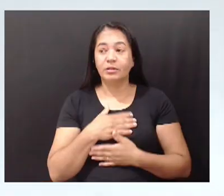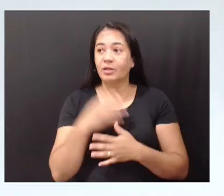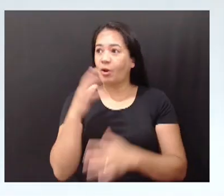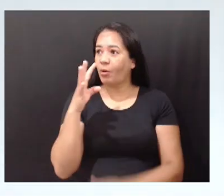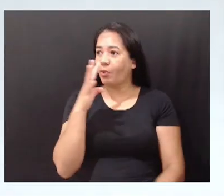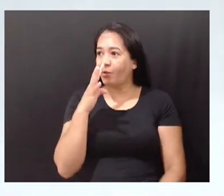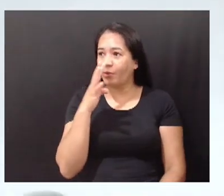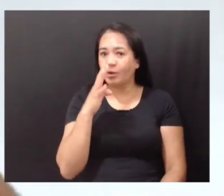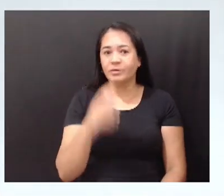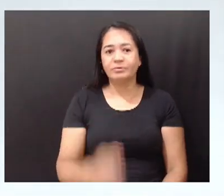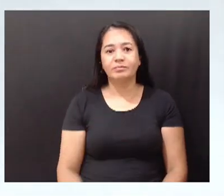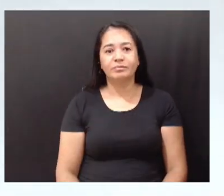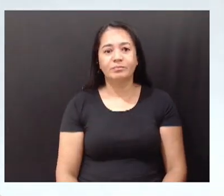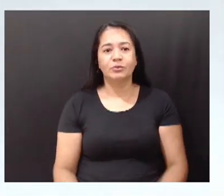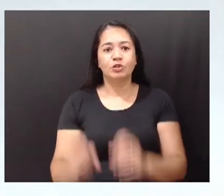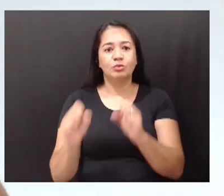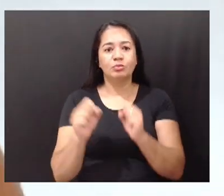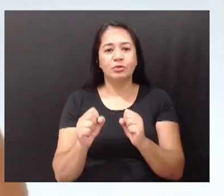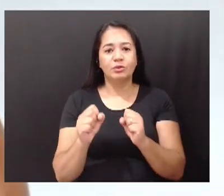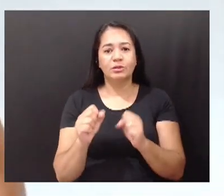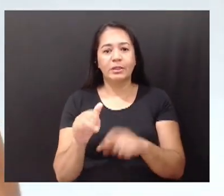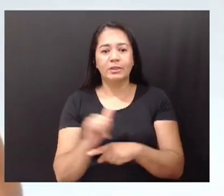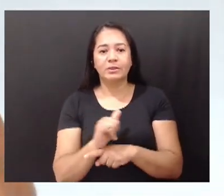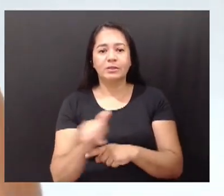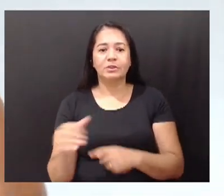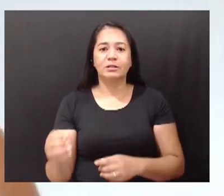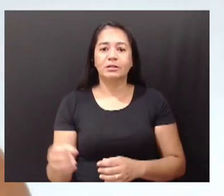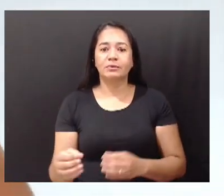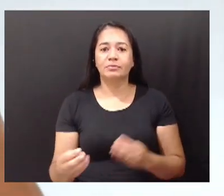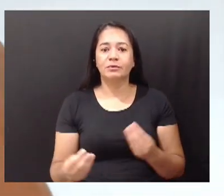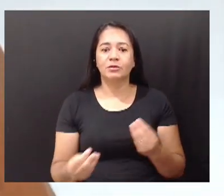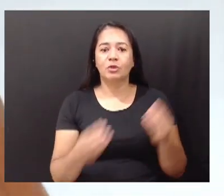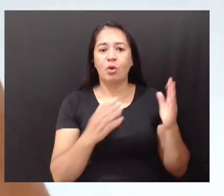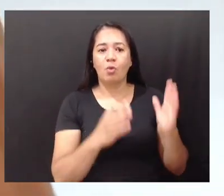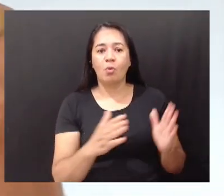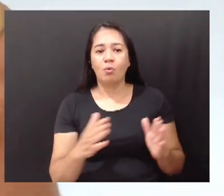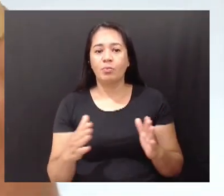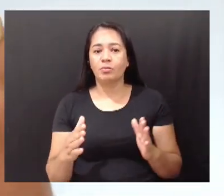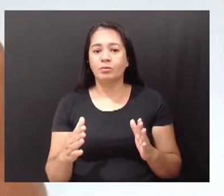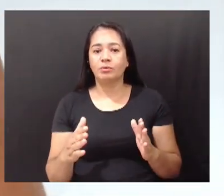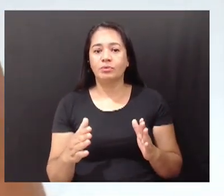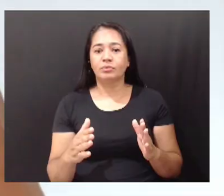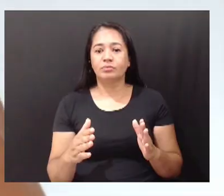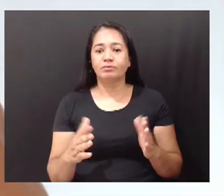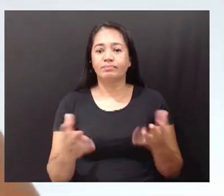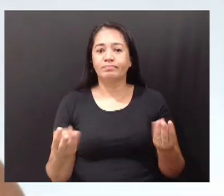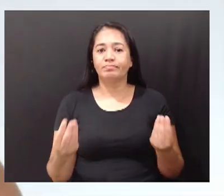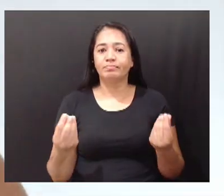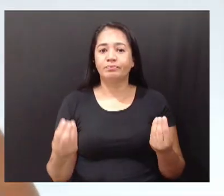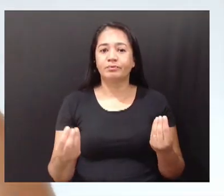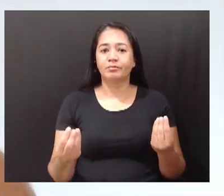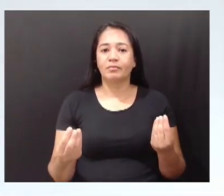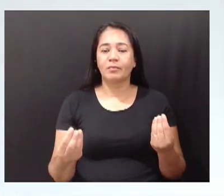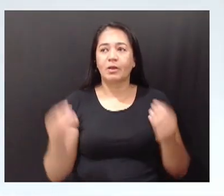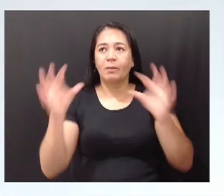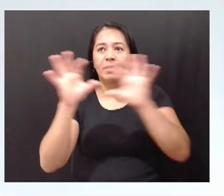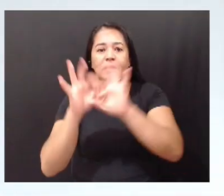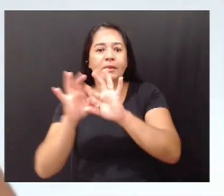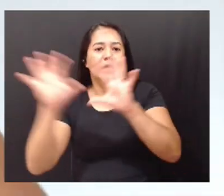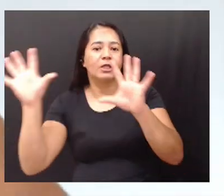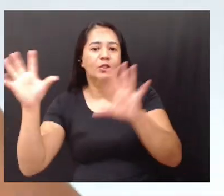de poder criar estratégia no sentido de fazer um processo, eu falo, uma desconexão mental. Então, eu faço um